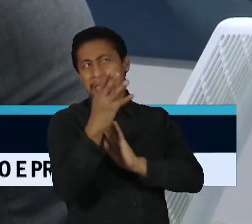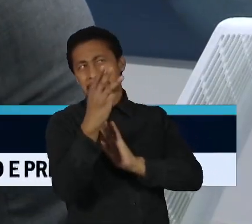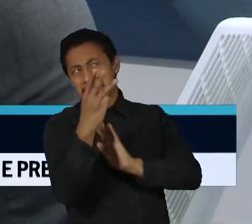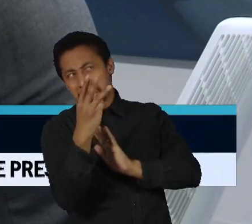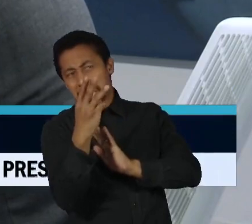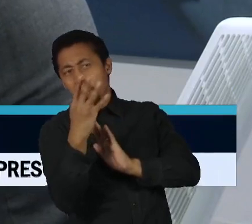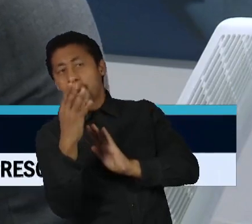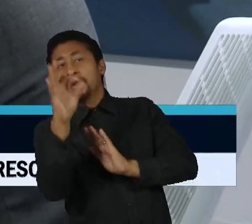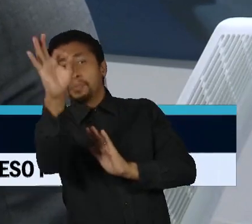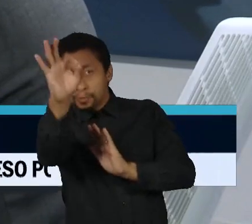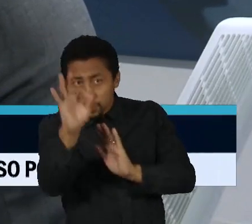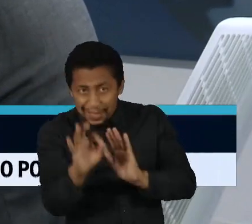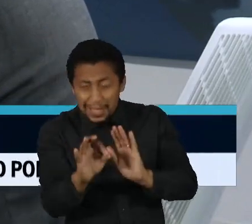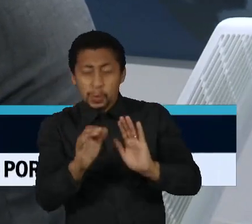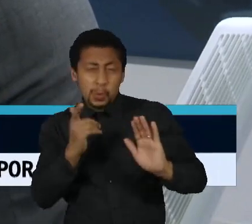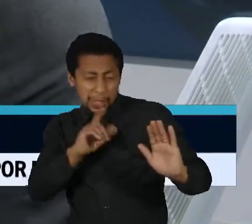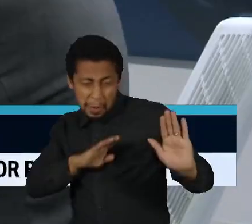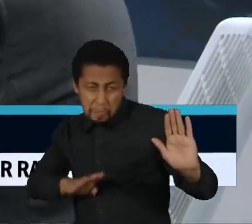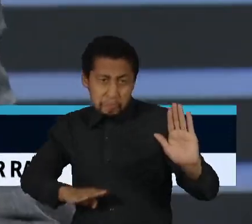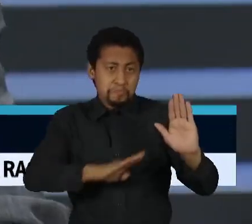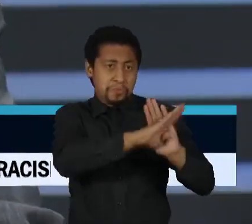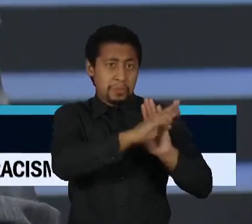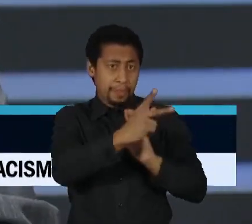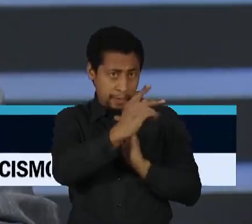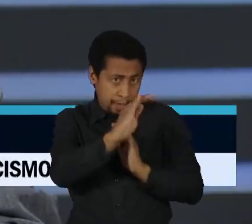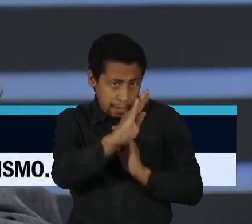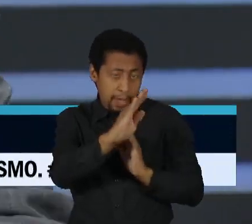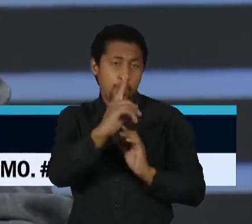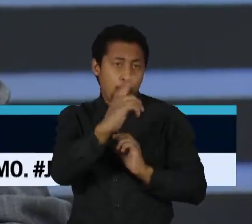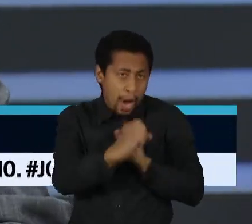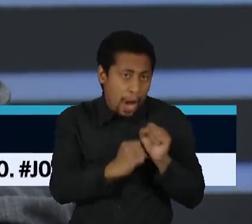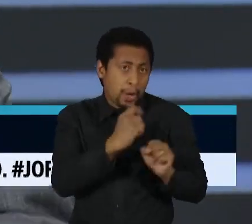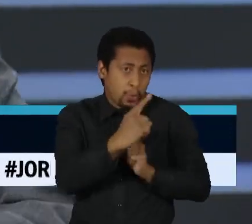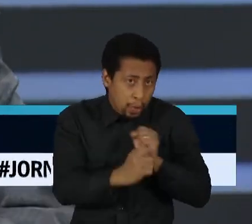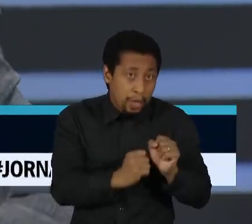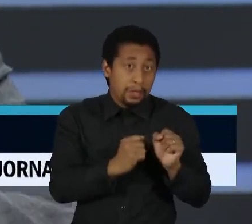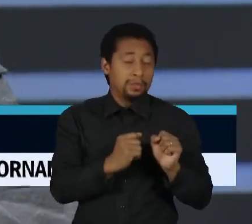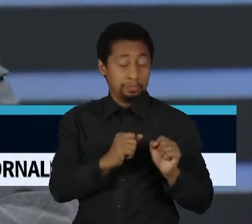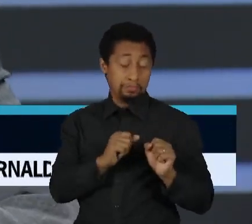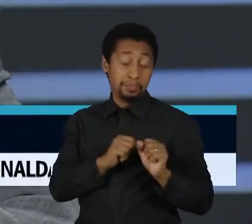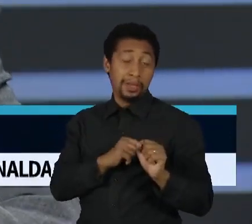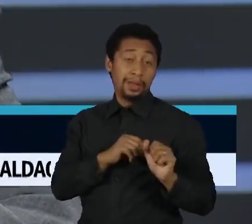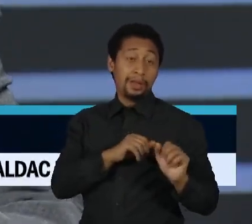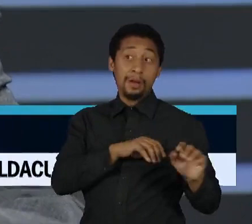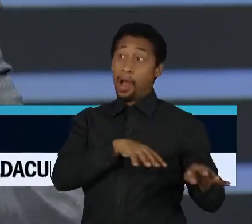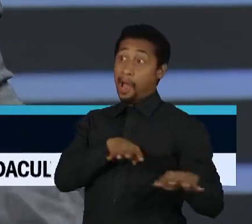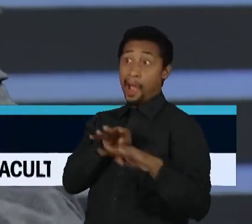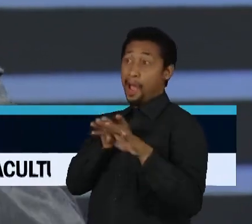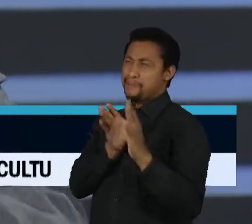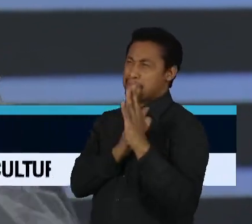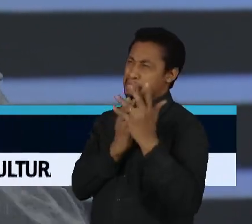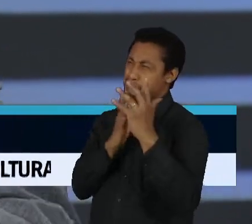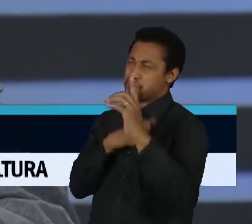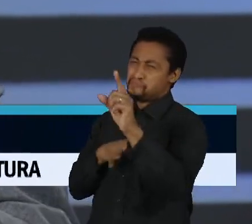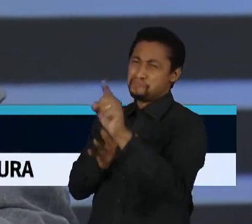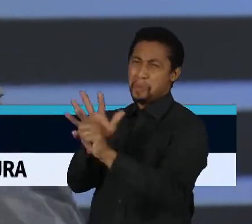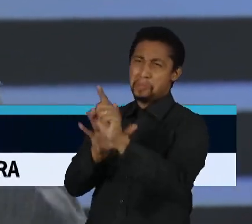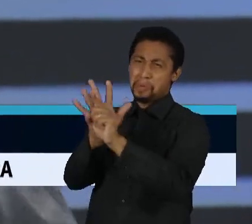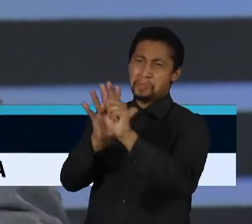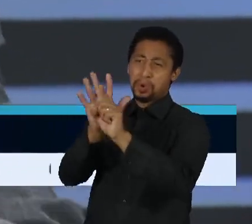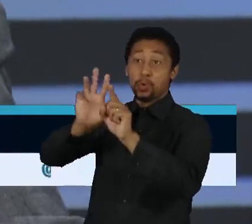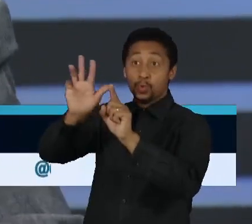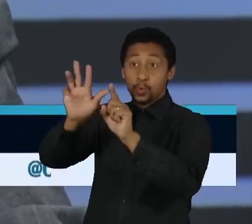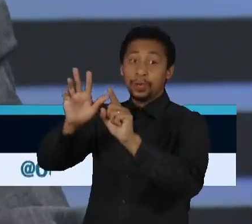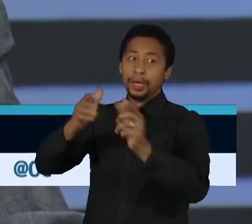em 2026 ao ano, crescimento do PIB, você não só ganha popularidade e condições eleitorais e reeleição, como muda a sua relação